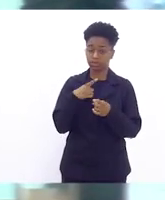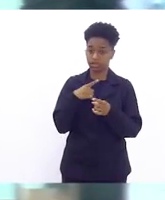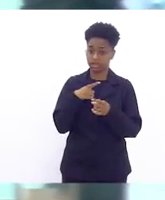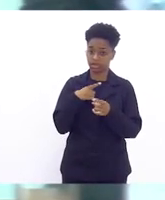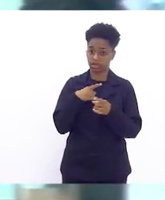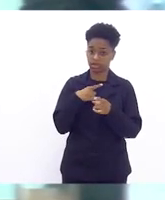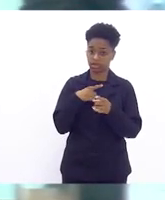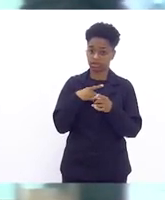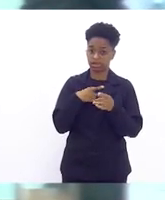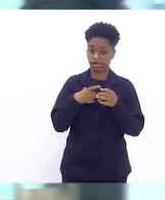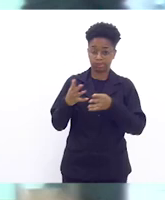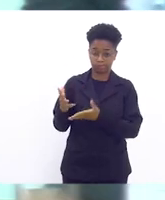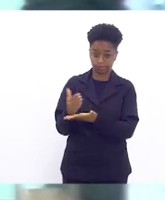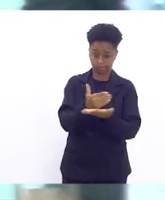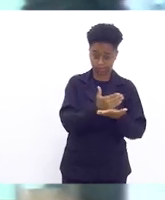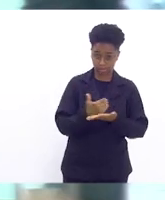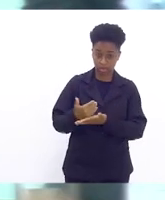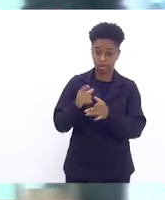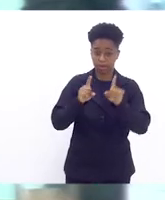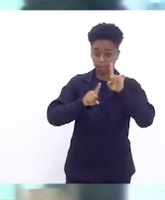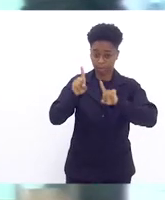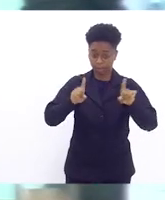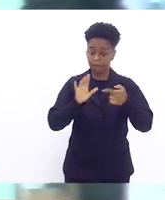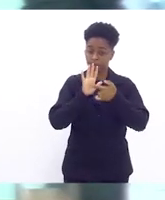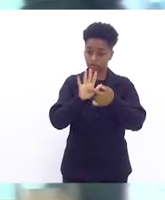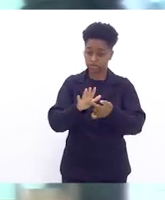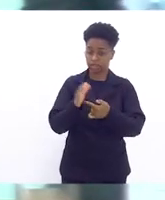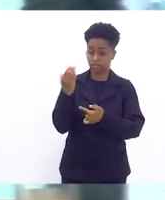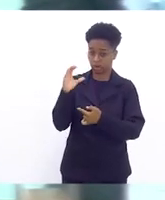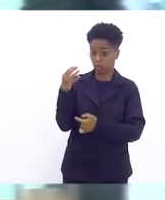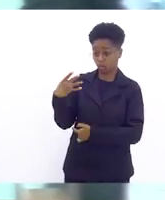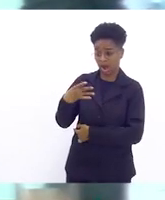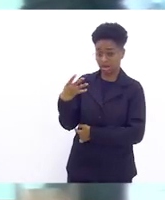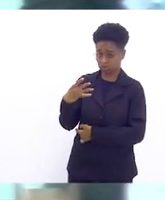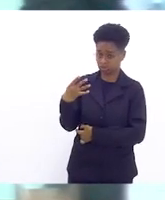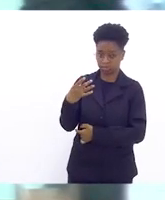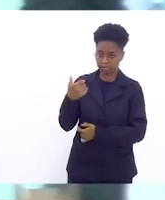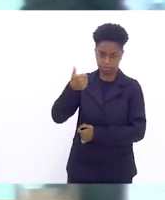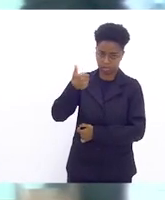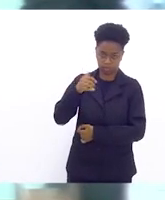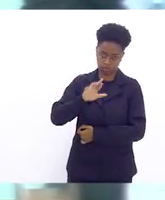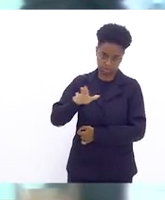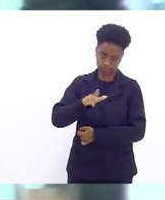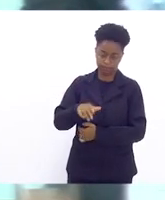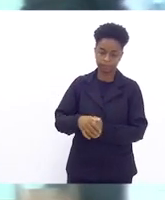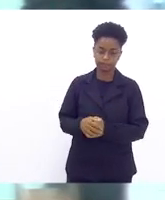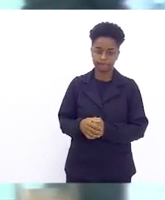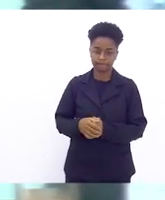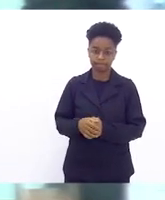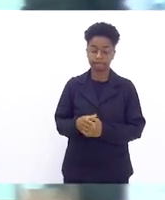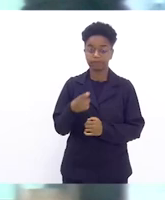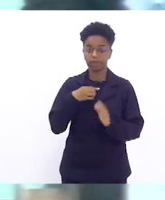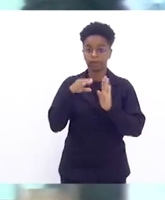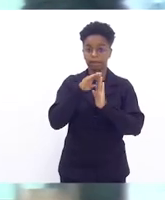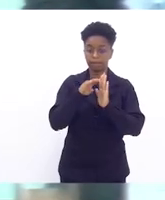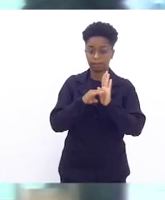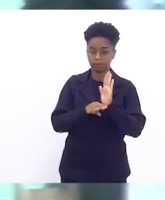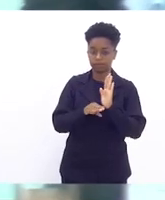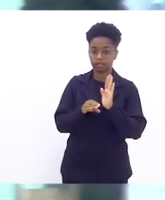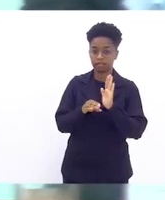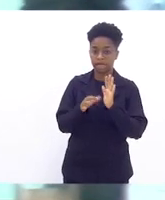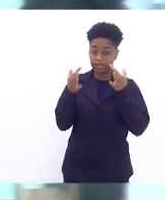é uma editora independente o Niterói está em quarto Se não me engano no primeiro não é tem o programa de se